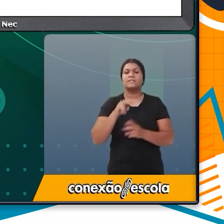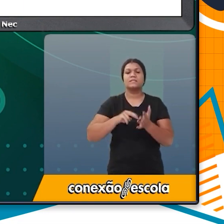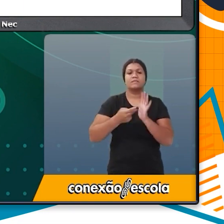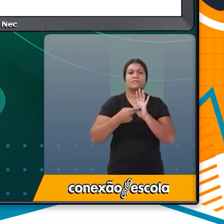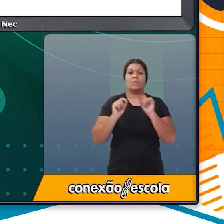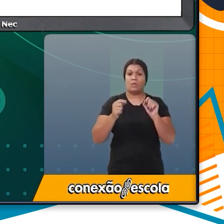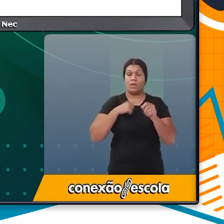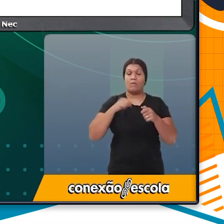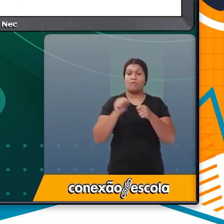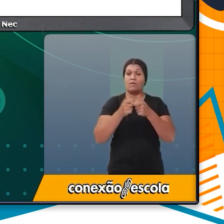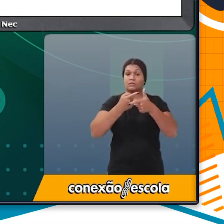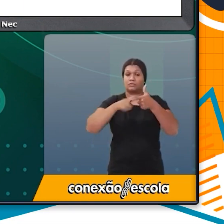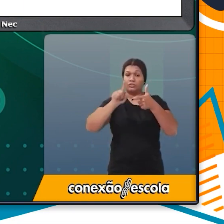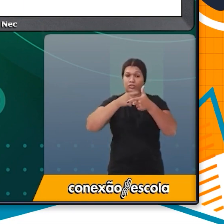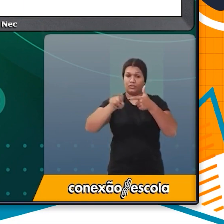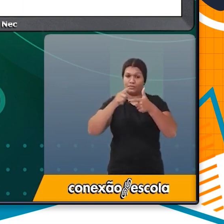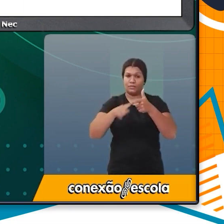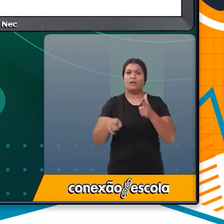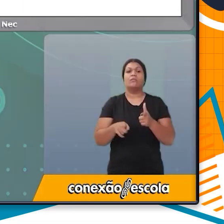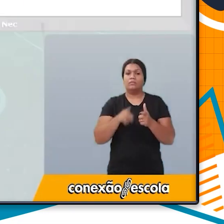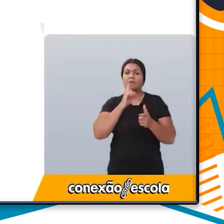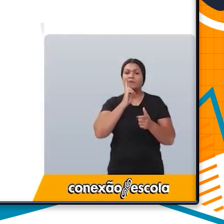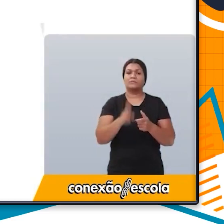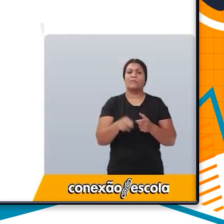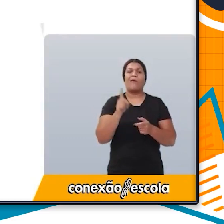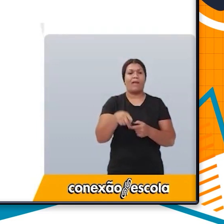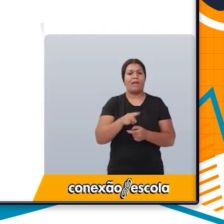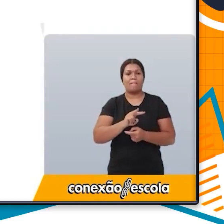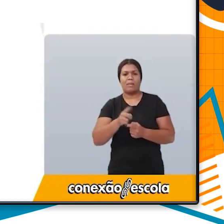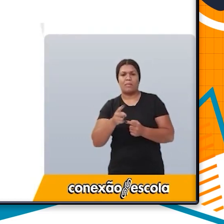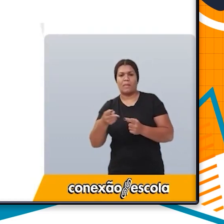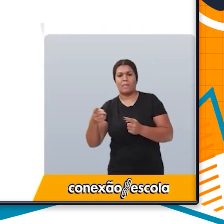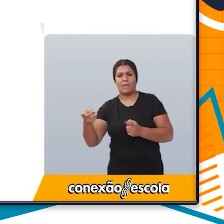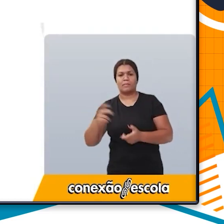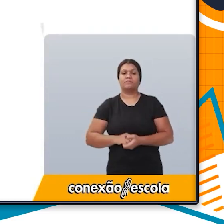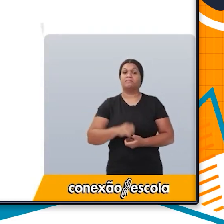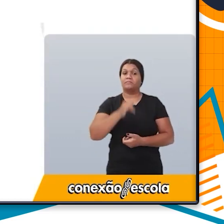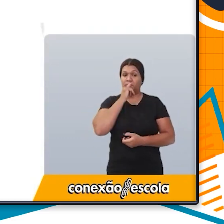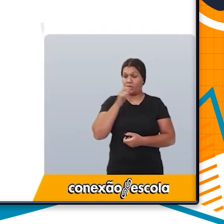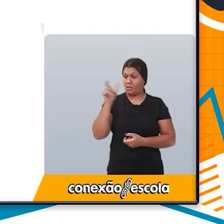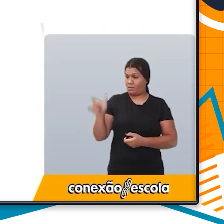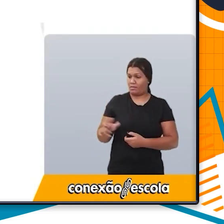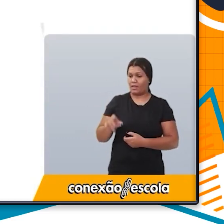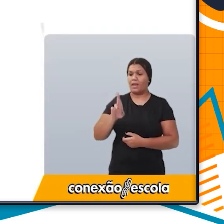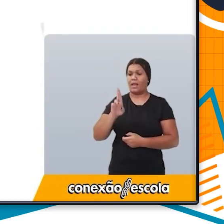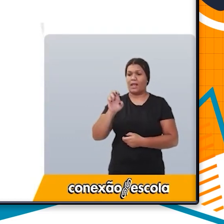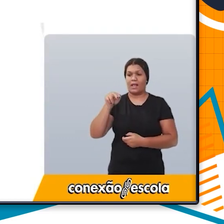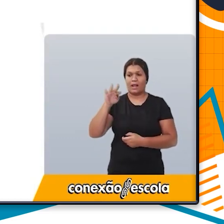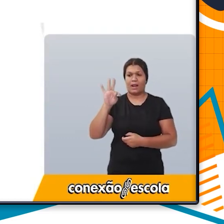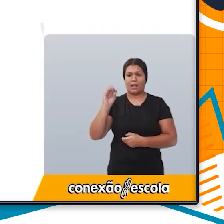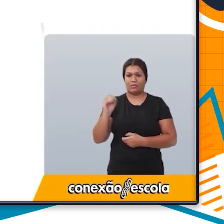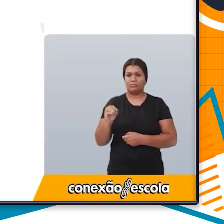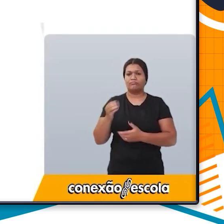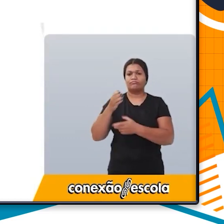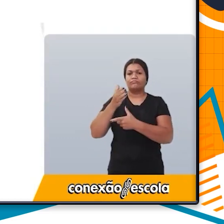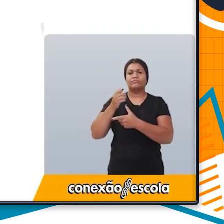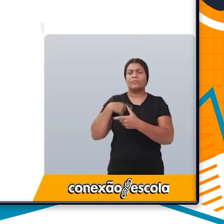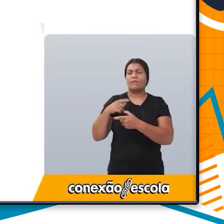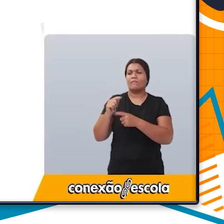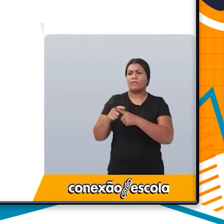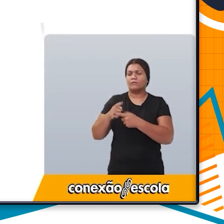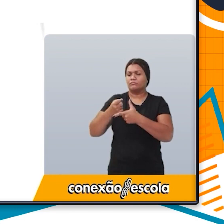divisão, gera aquela dízima. Por exemplo, Renato dividiu 2 números inteiros positivos em